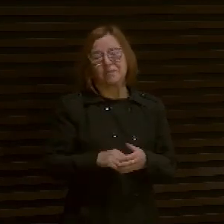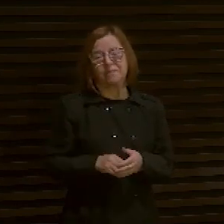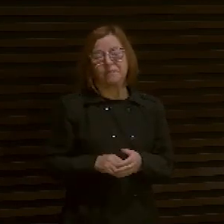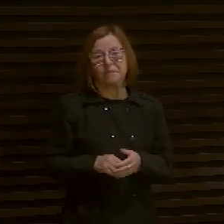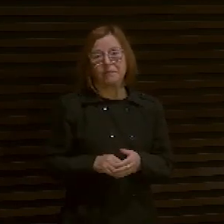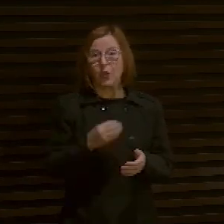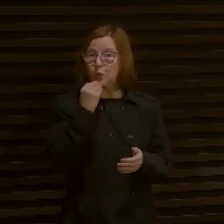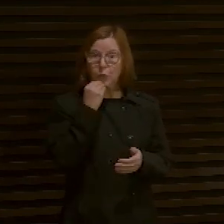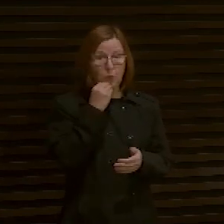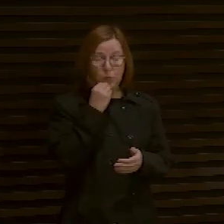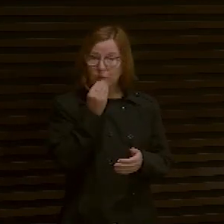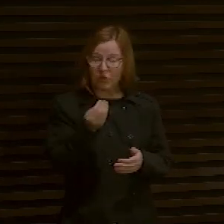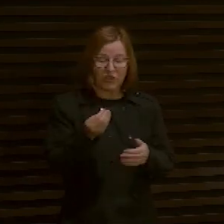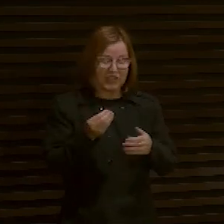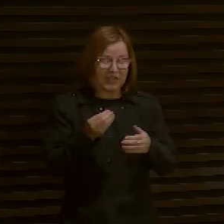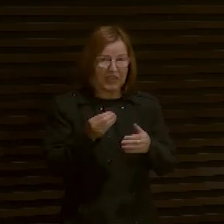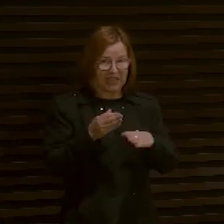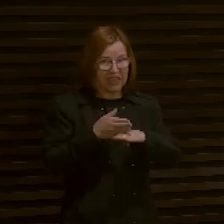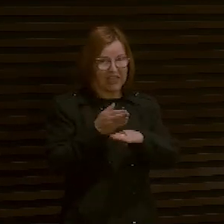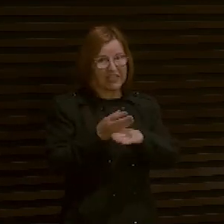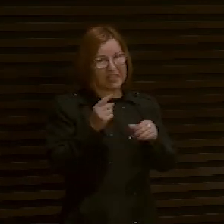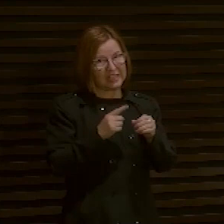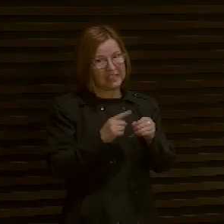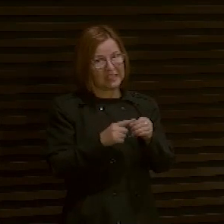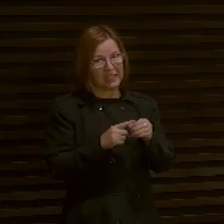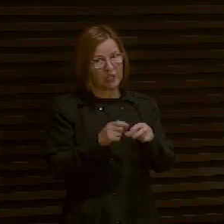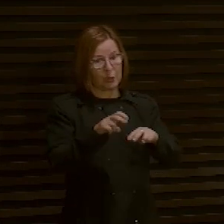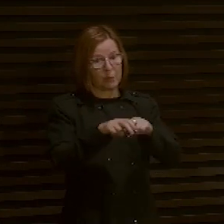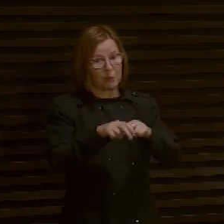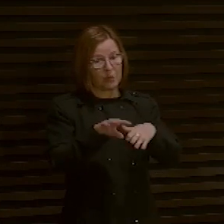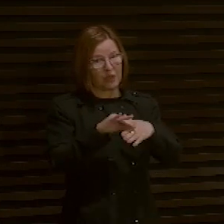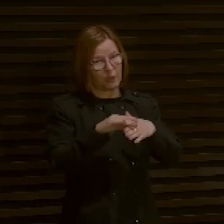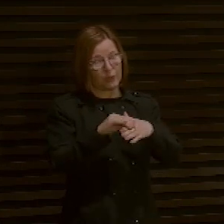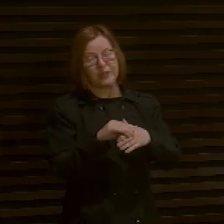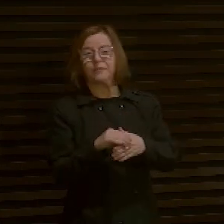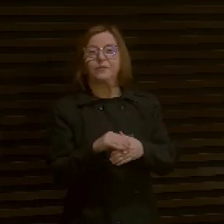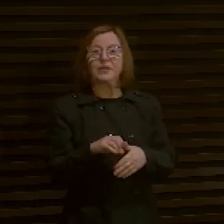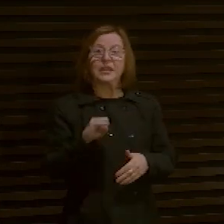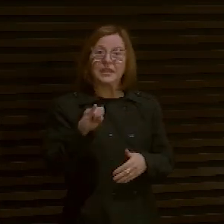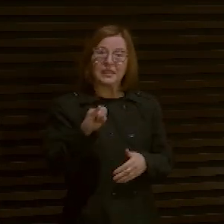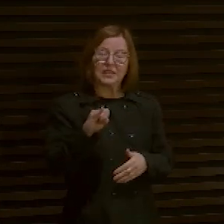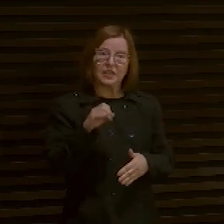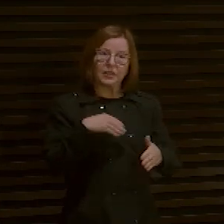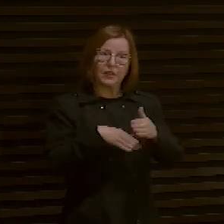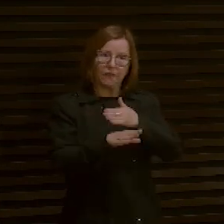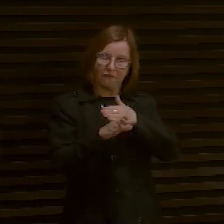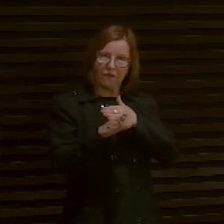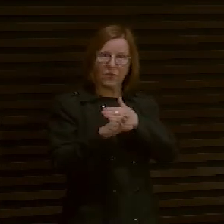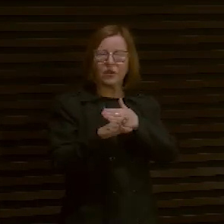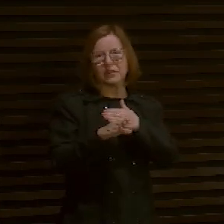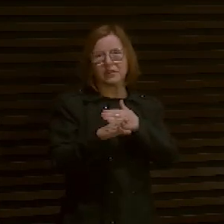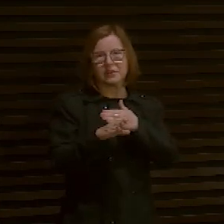pele, eram considerados impuros. Se eles fossem para o acampamento, os sírios iam matar